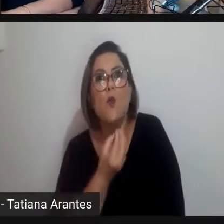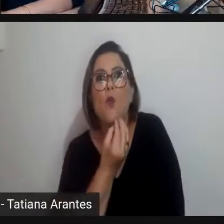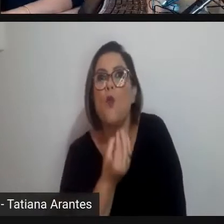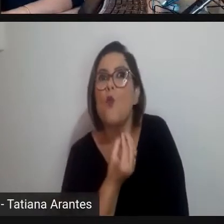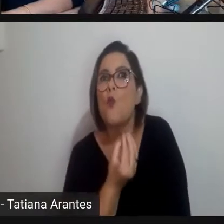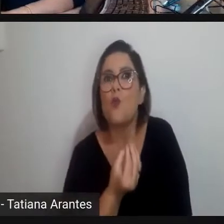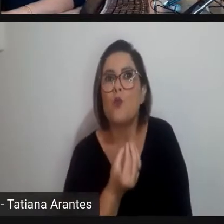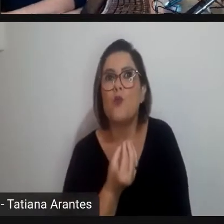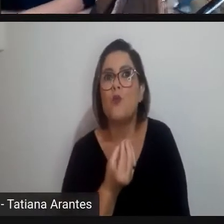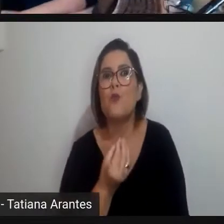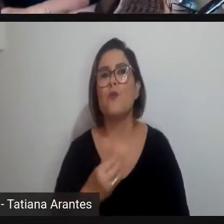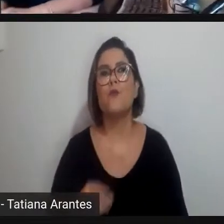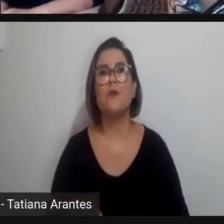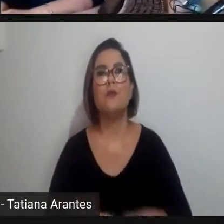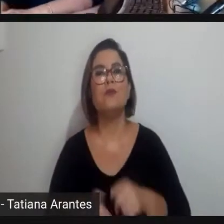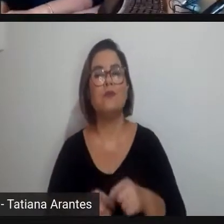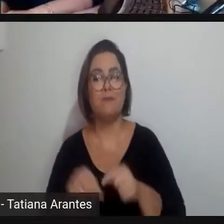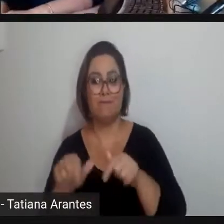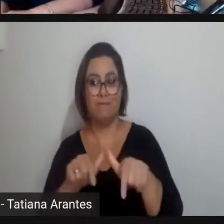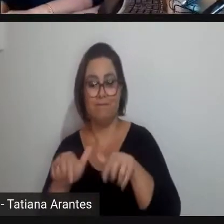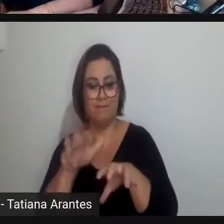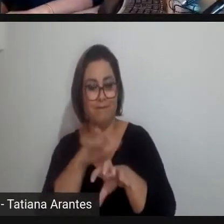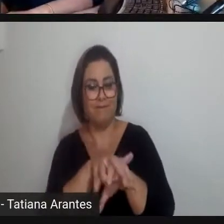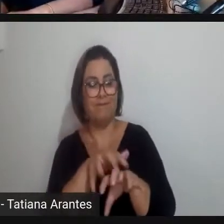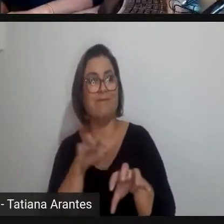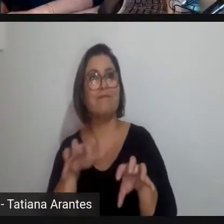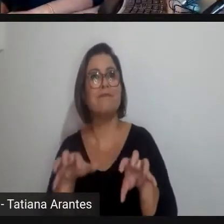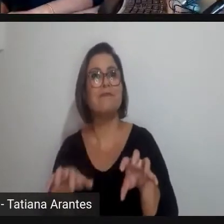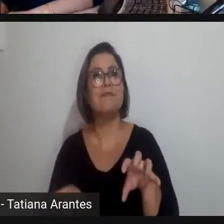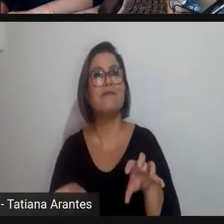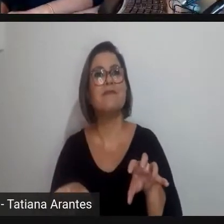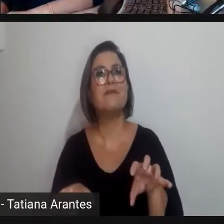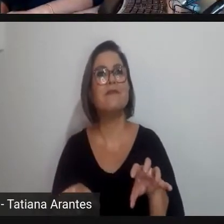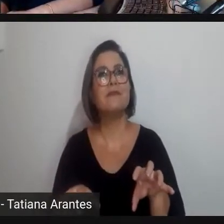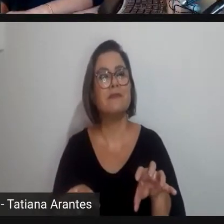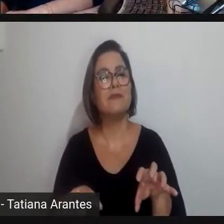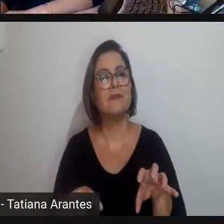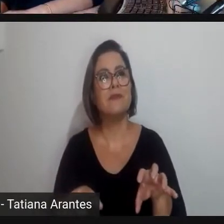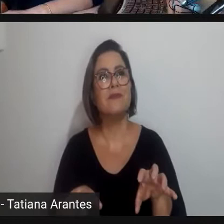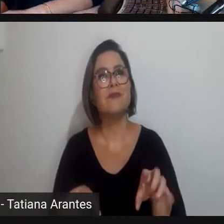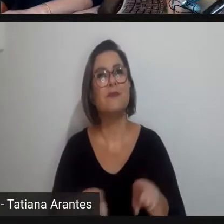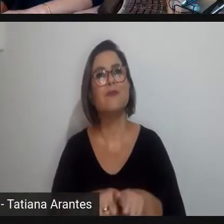do home office, né, nós verificamos que